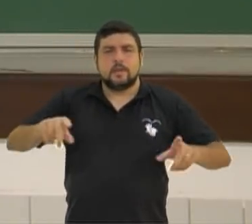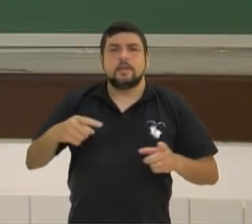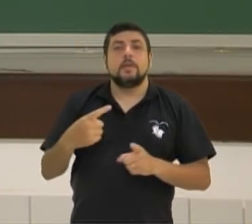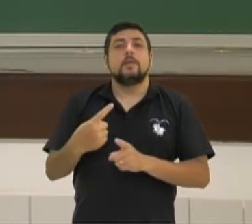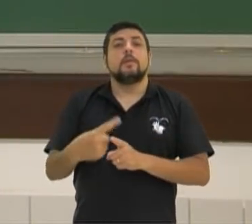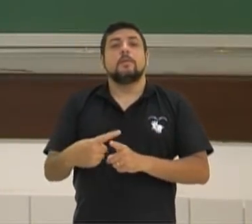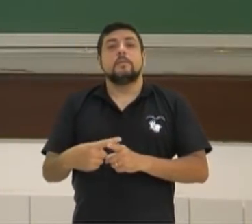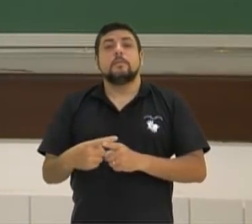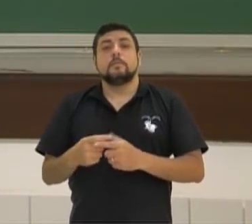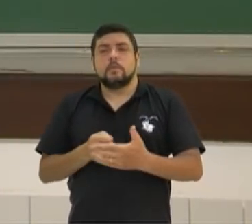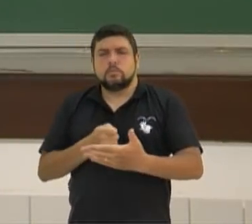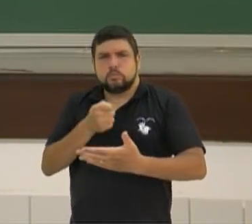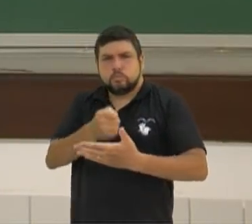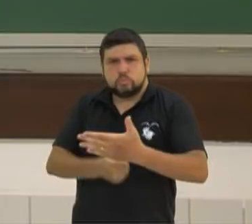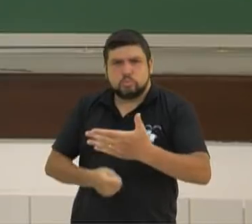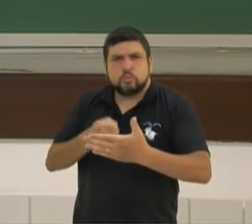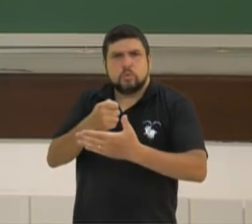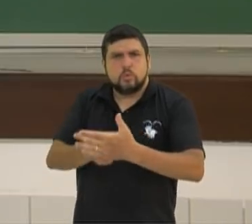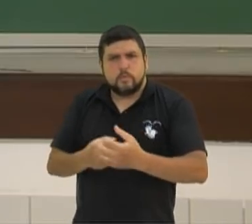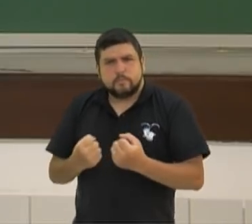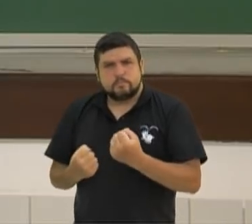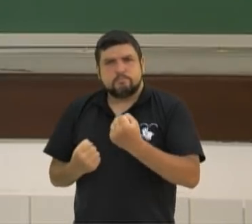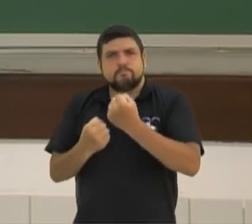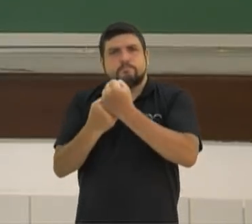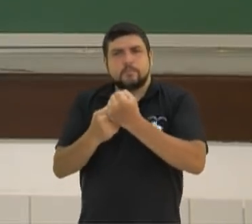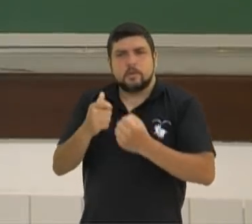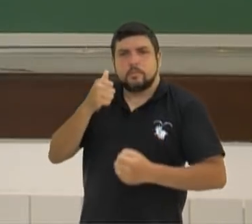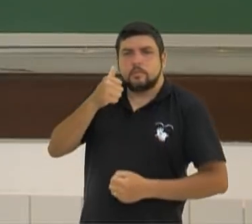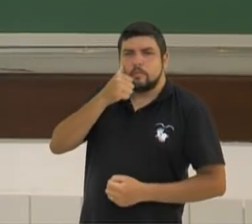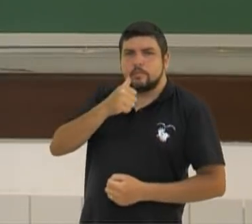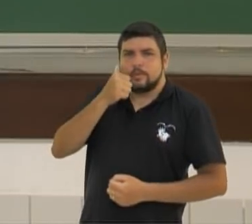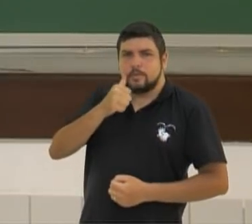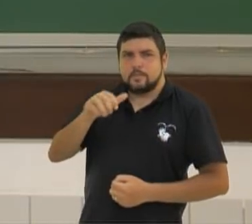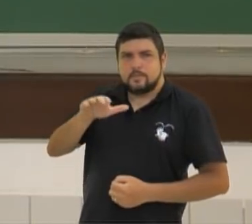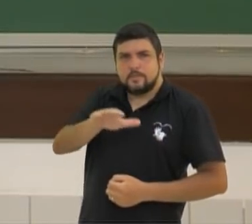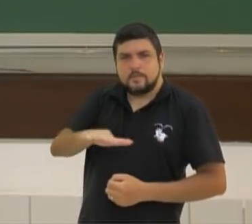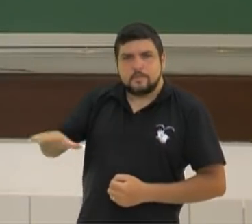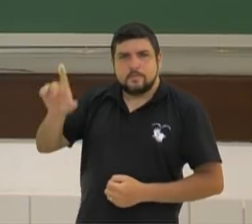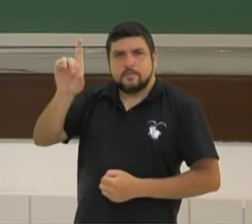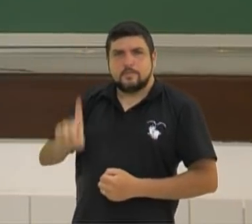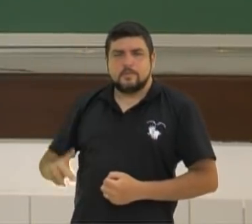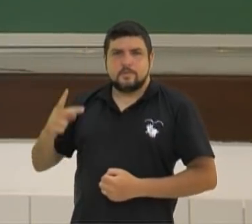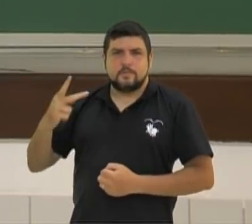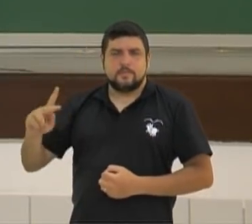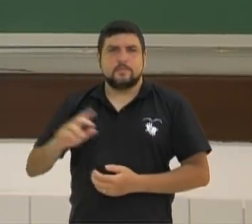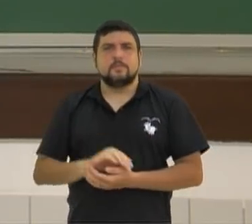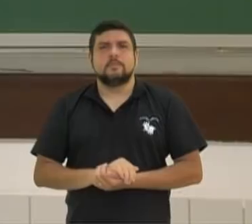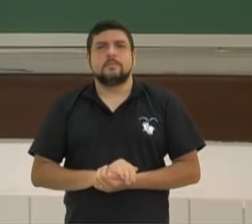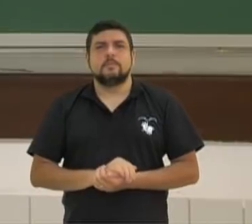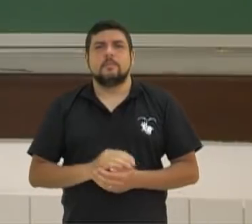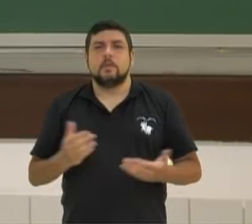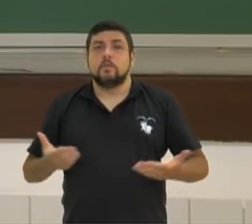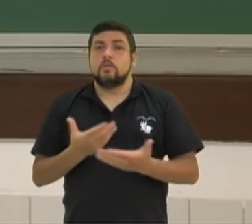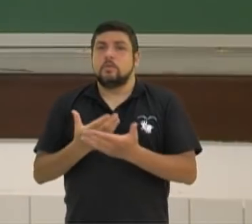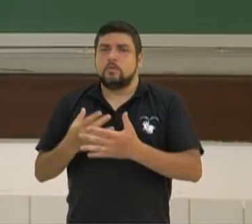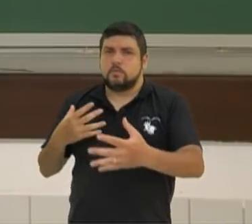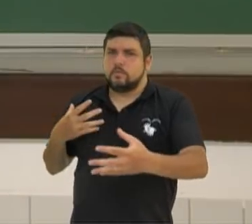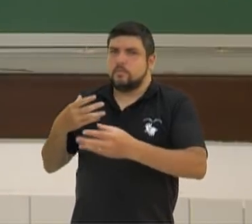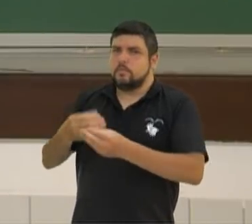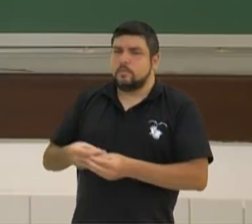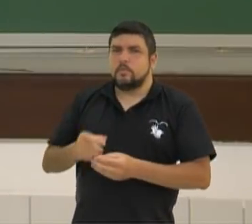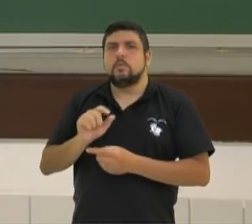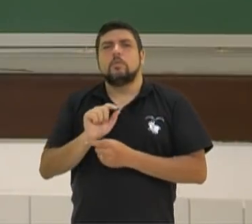Malala? Acho que vocês já sabem, né? Pelo direito das mulheres estudarem. A voz da